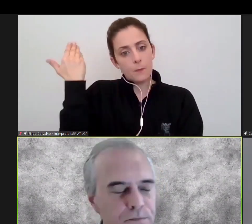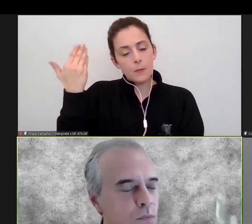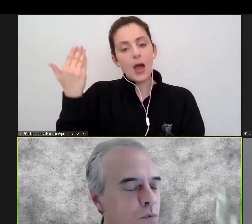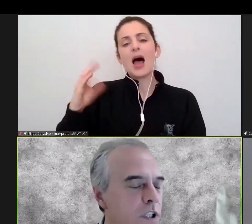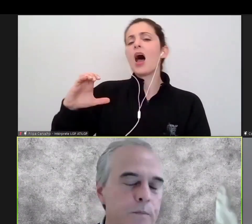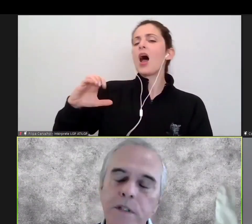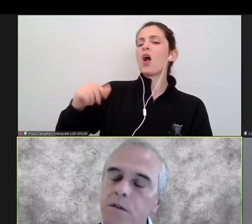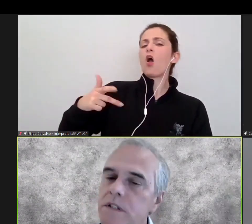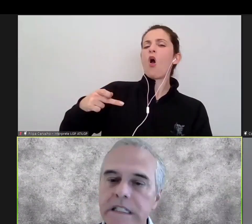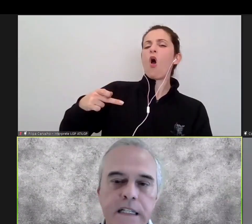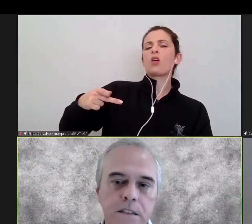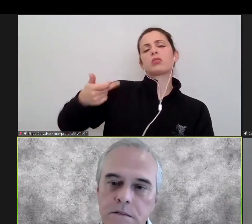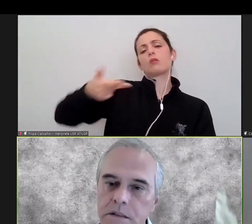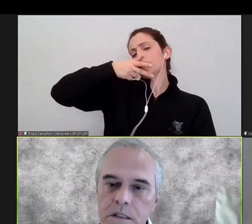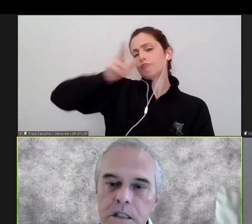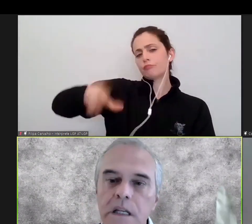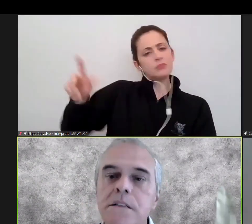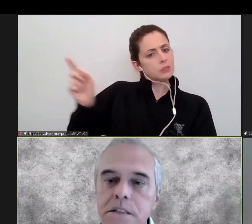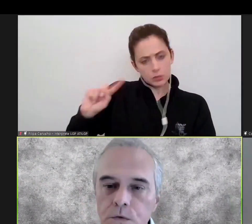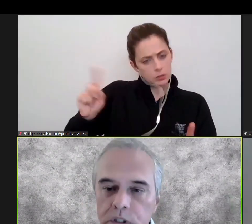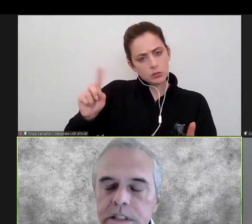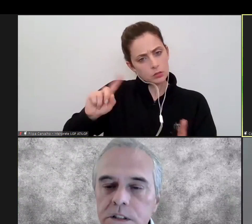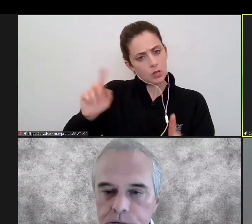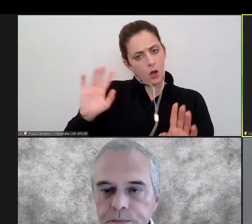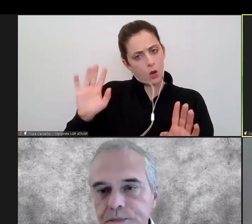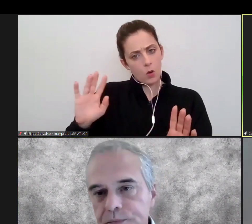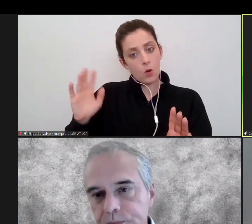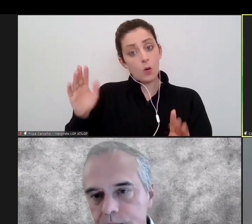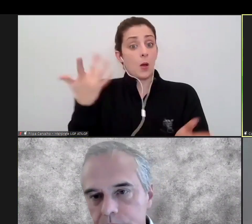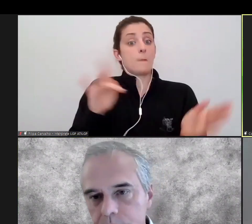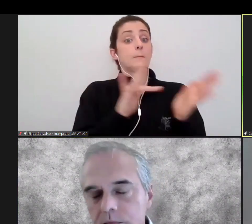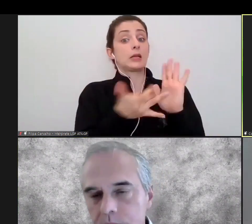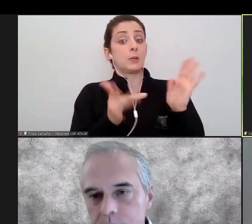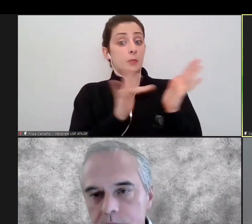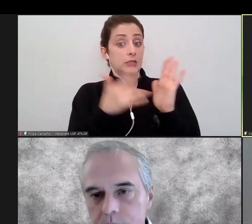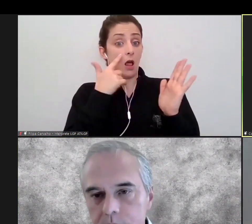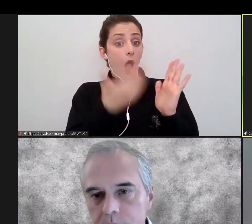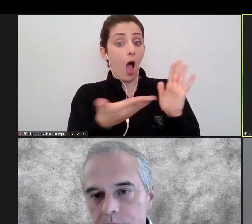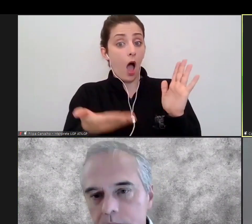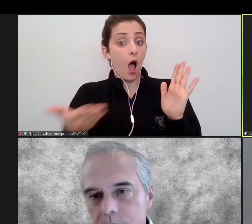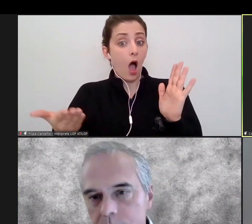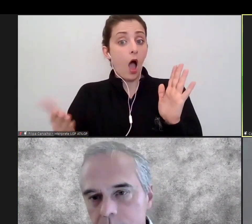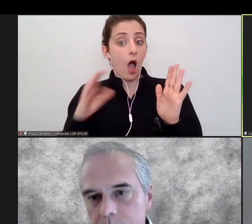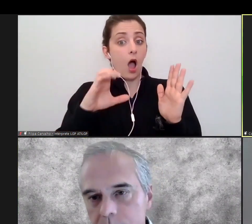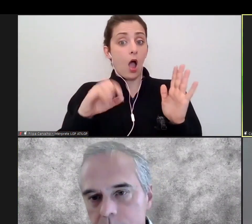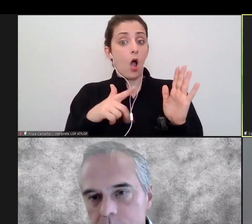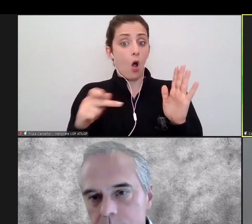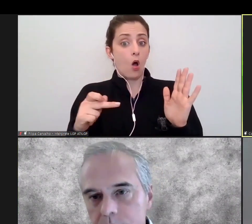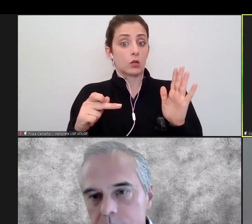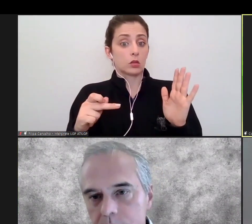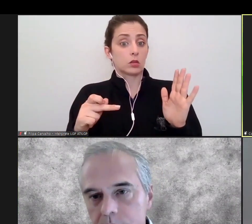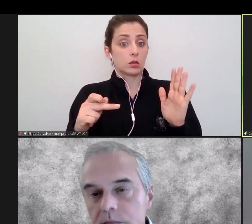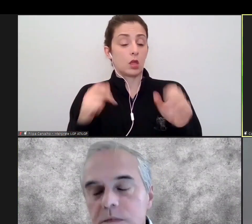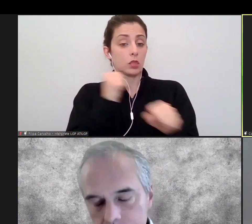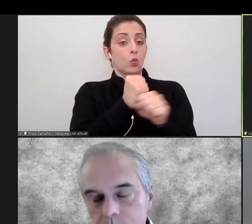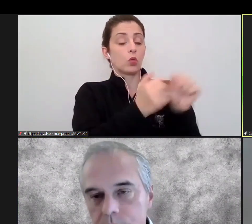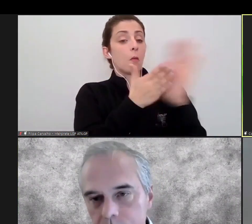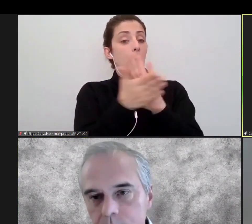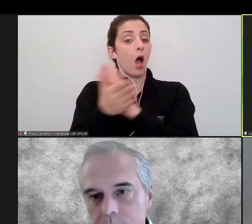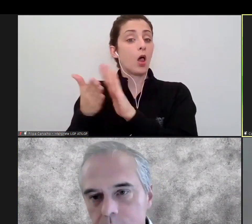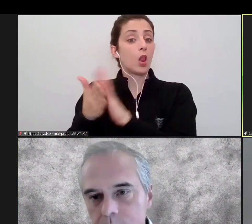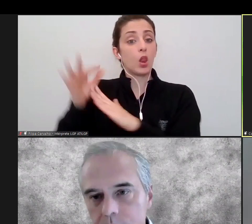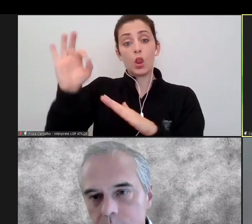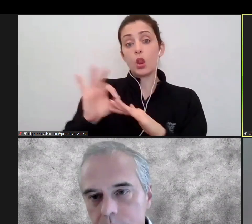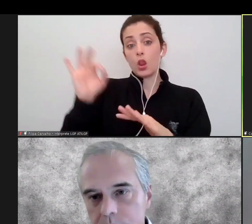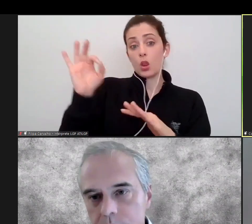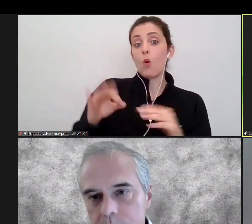inúteis, muito pelo contrário. No Brasil são aplicadas, por exemplo, no Brasil são aplicadas as cotas, não é, Eduardo? E